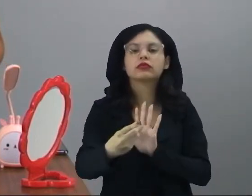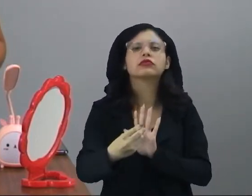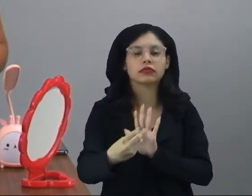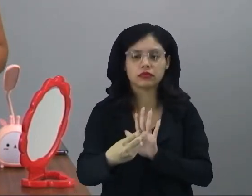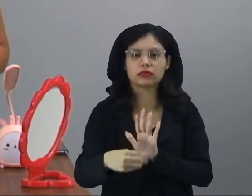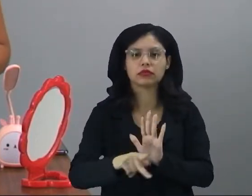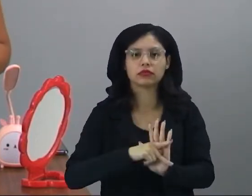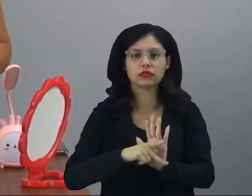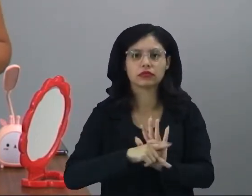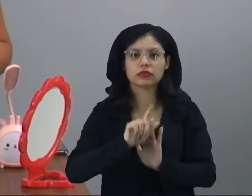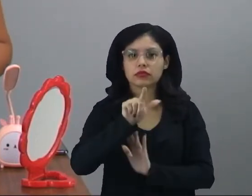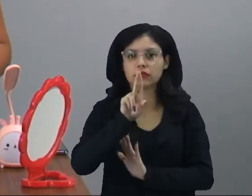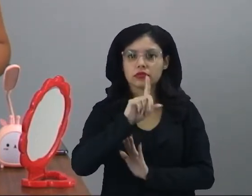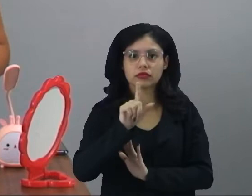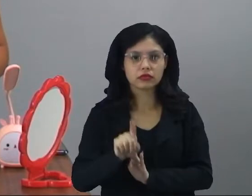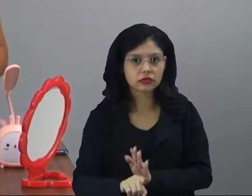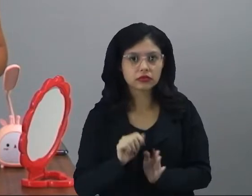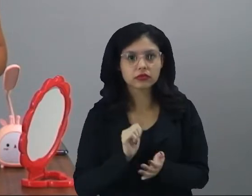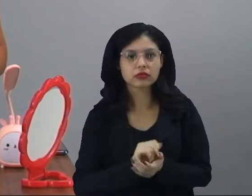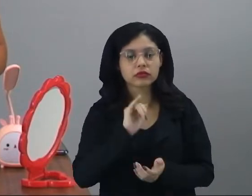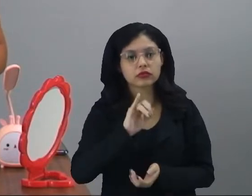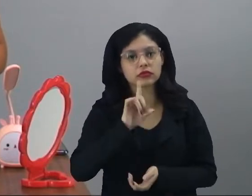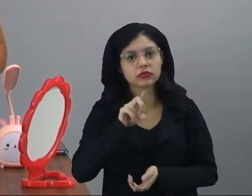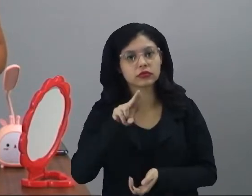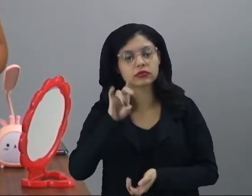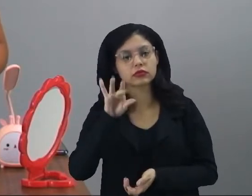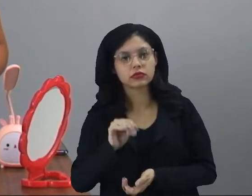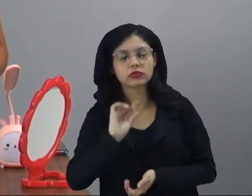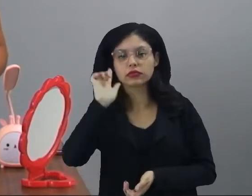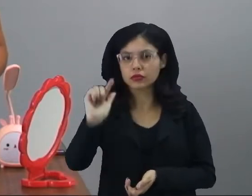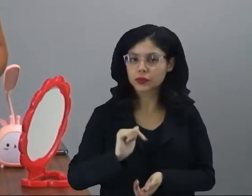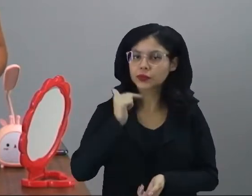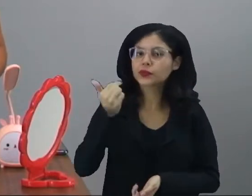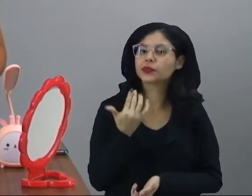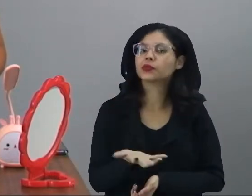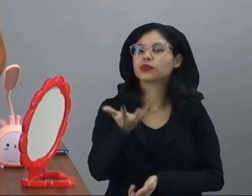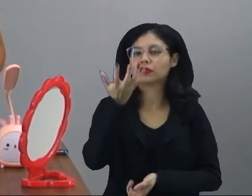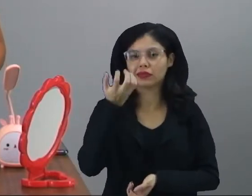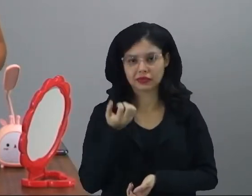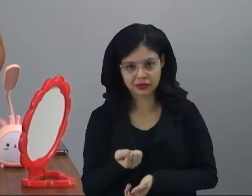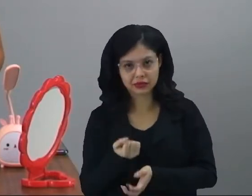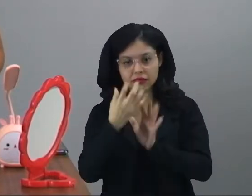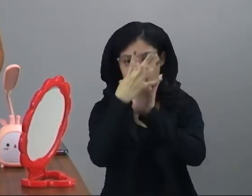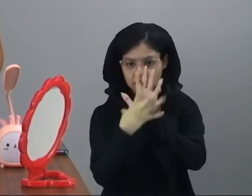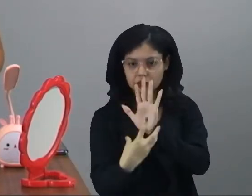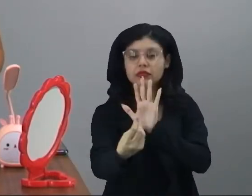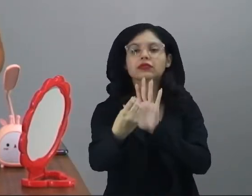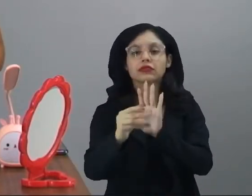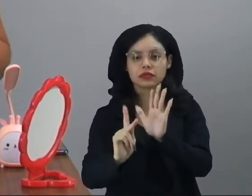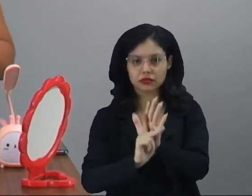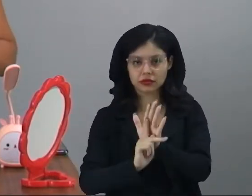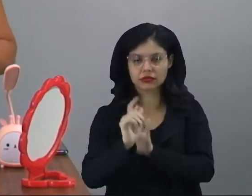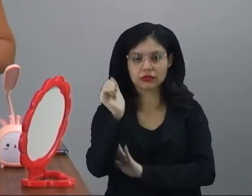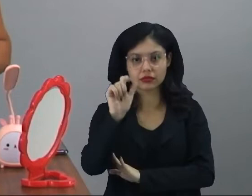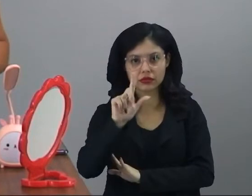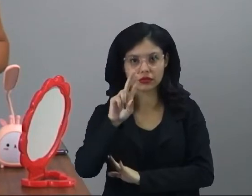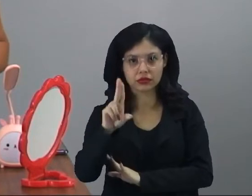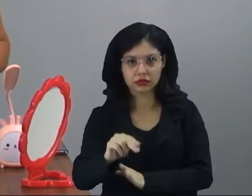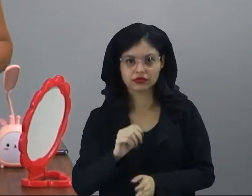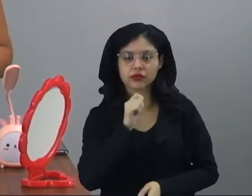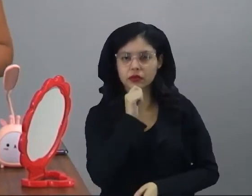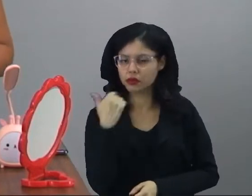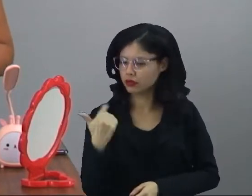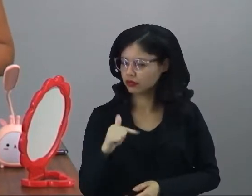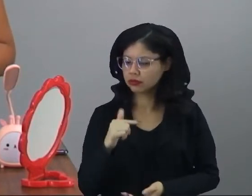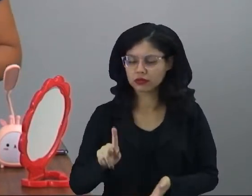transmite luz. E objeto iluminado é aquele que recebe e reflete essa luz. Não tem